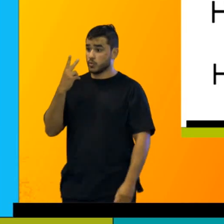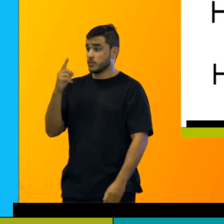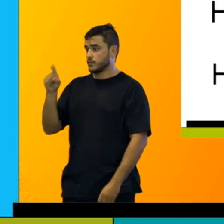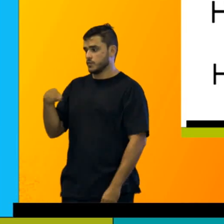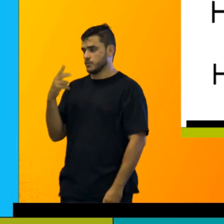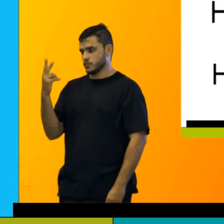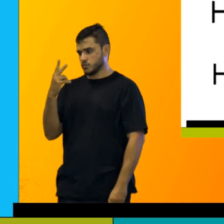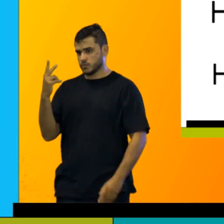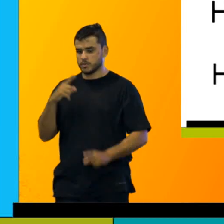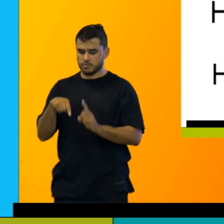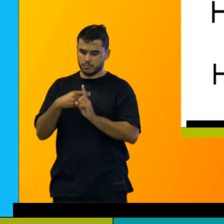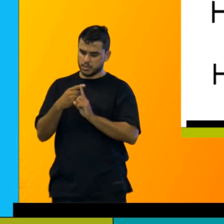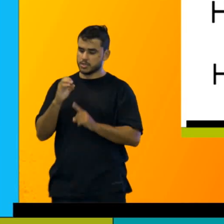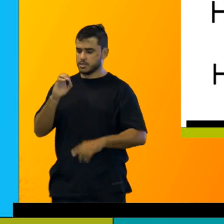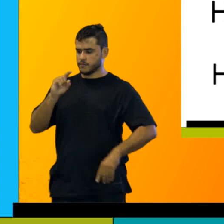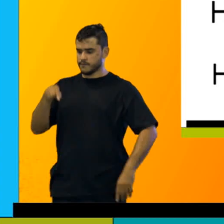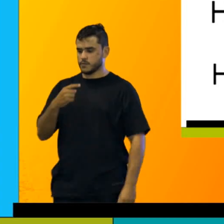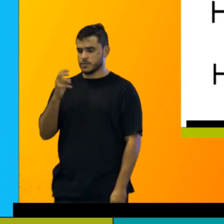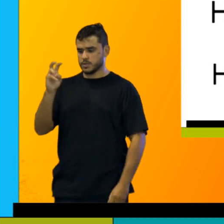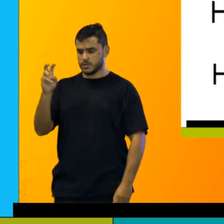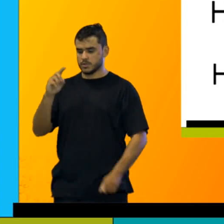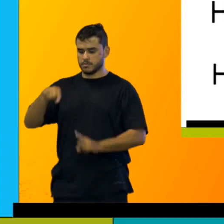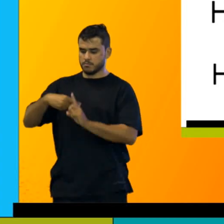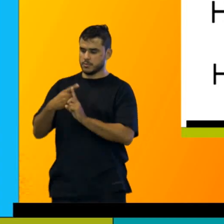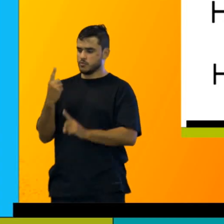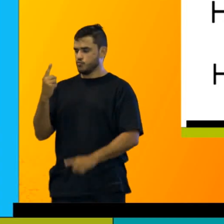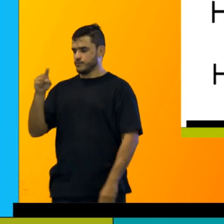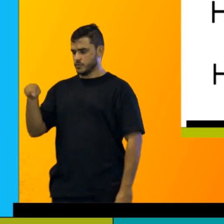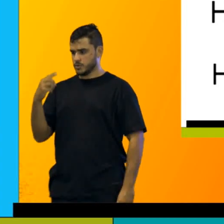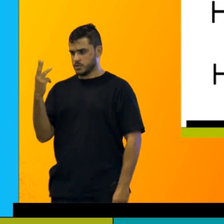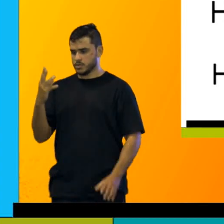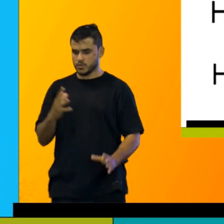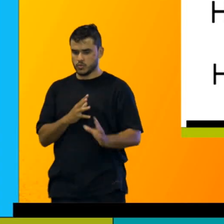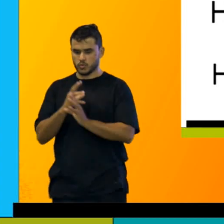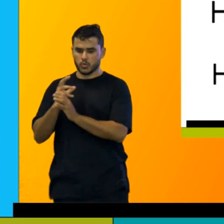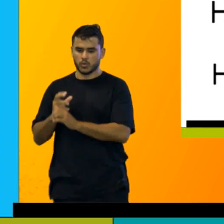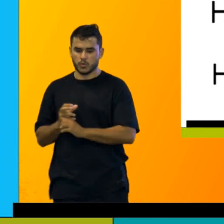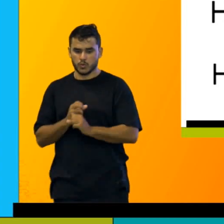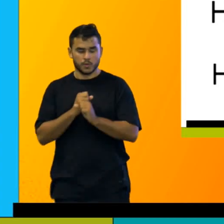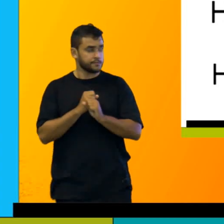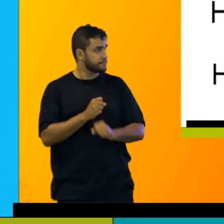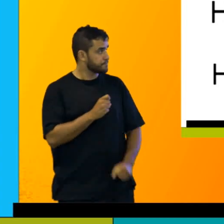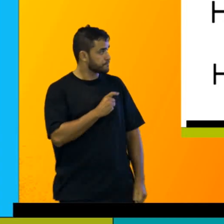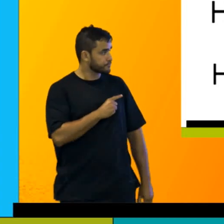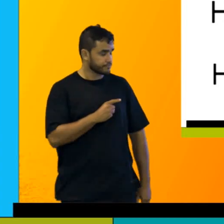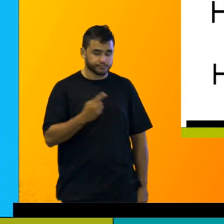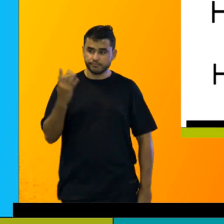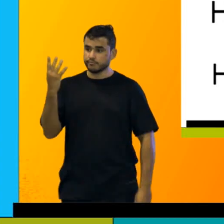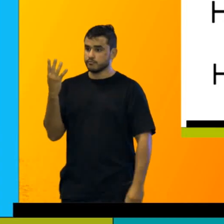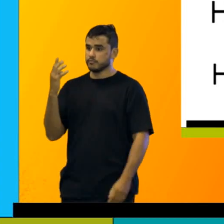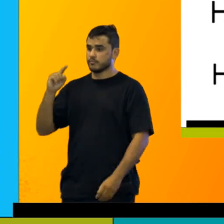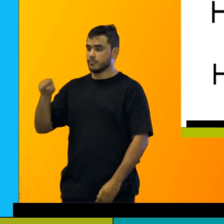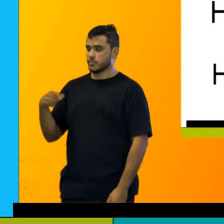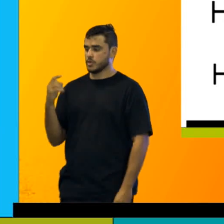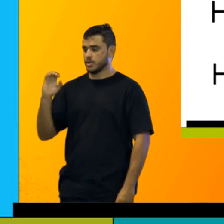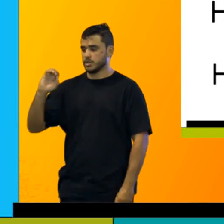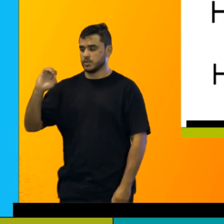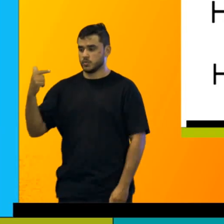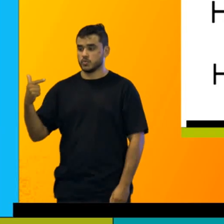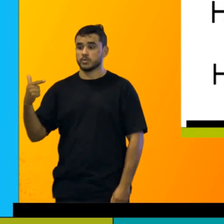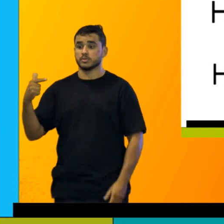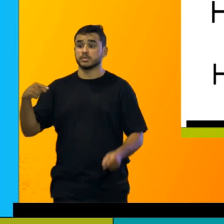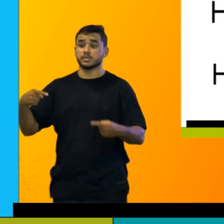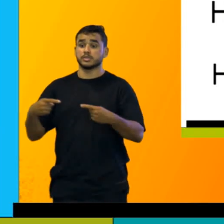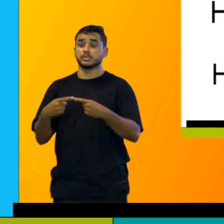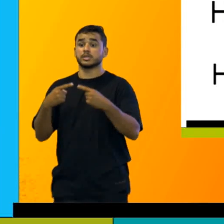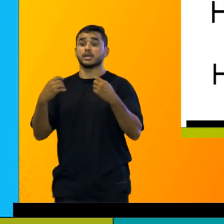com mais o 0,5 lá para cima e mais 1,3 do caminhão para o chão. A altura toda deu 4,02. Qual é o item